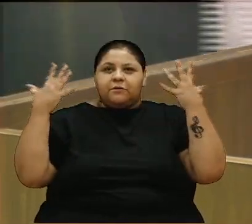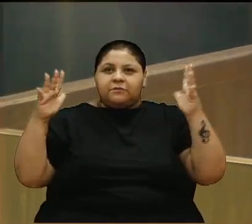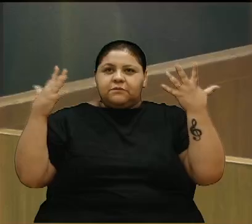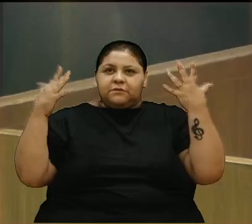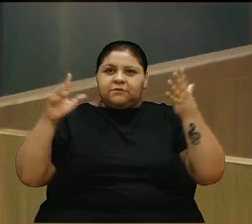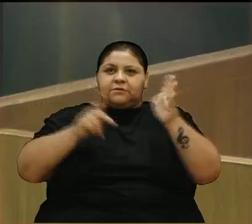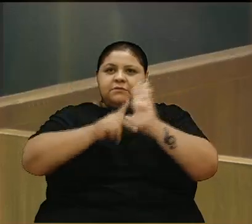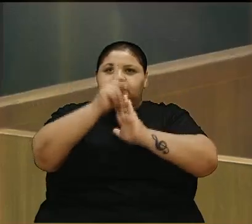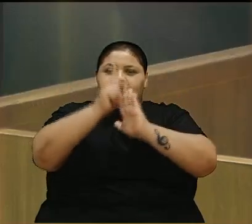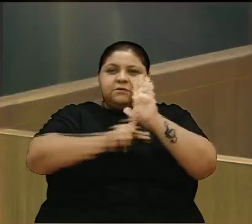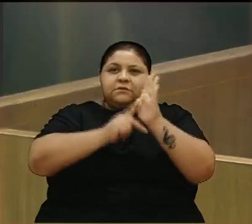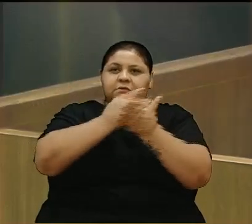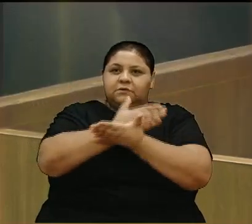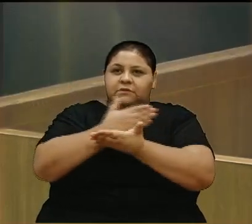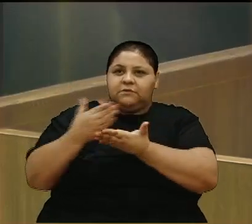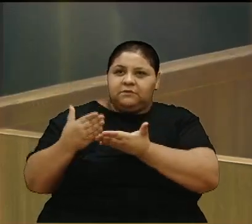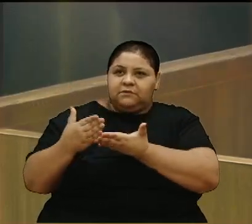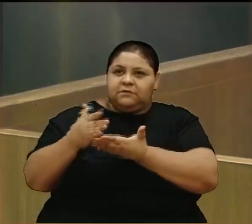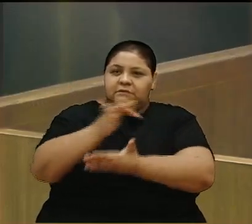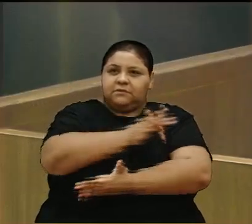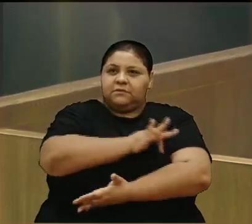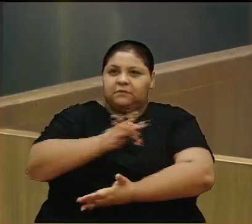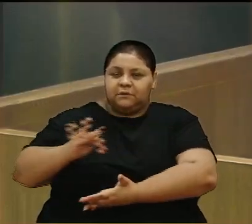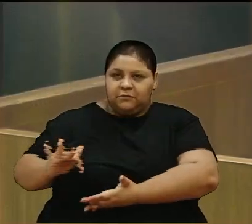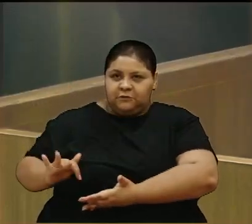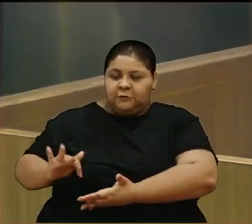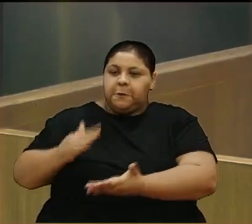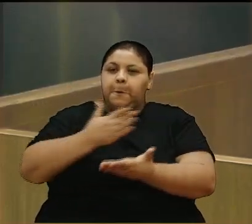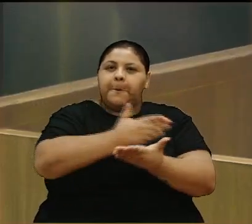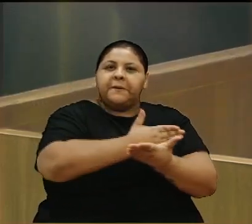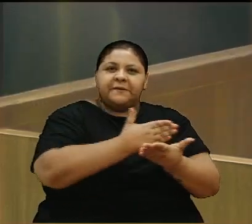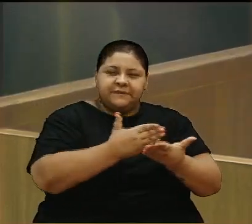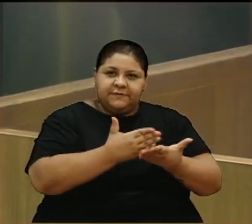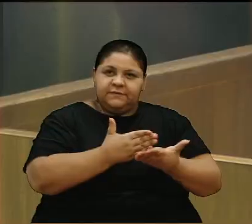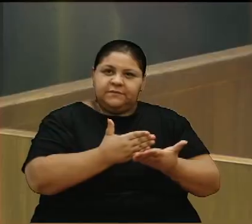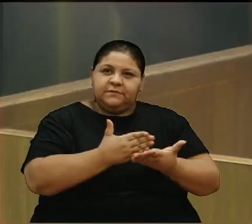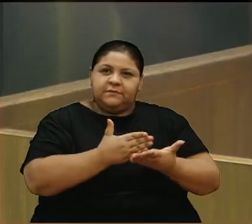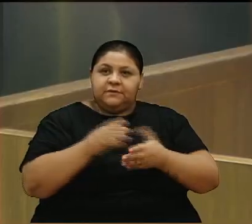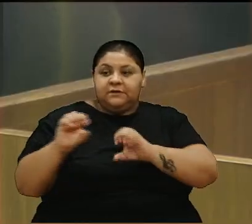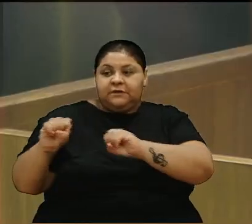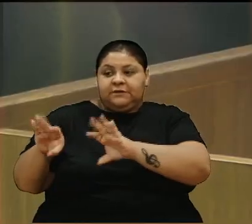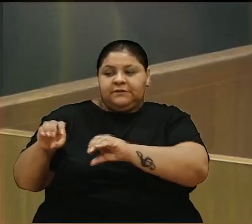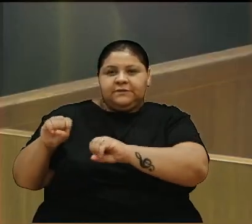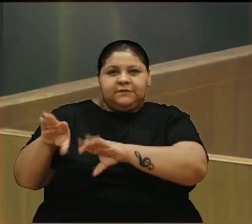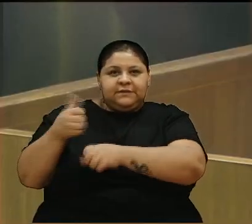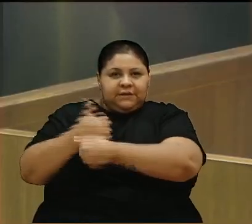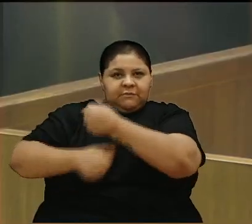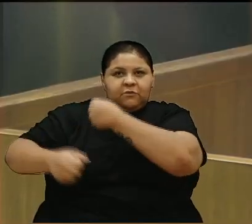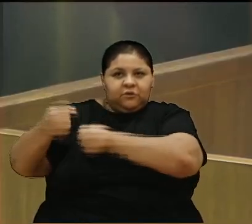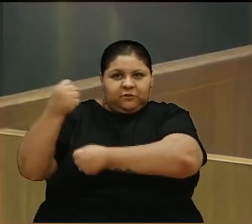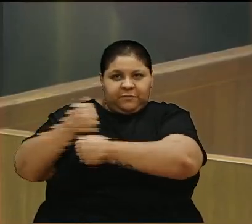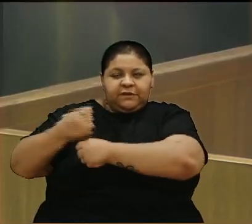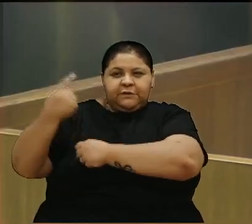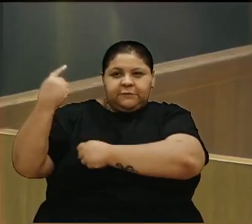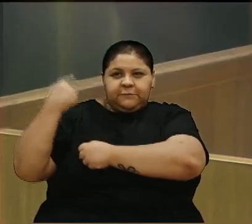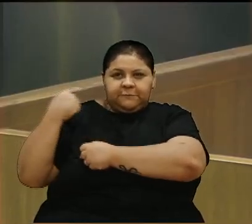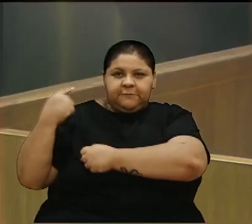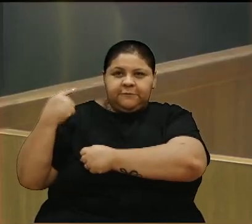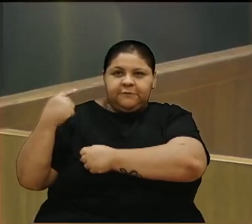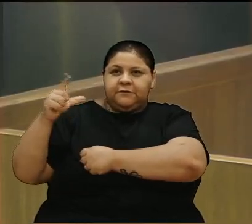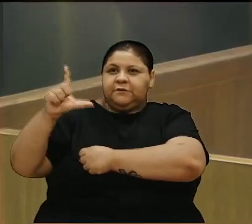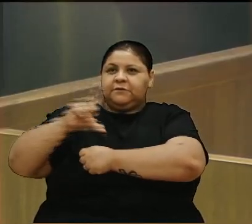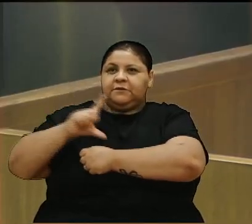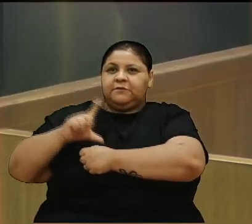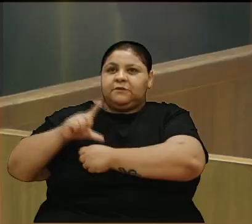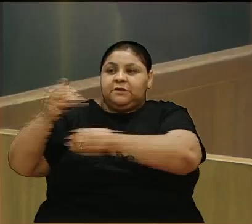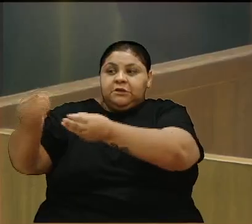esse projeto que começou em Farroupilha, por enquanto, começou em setembro do ano passado, como a gente disse, né? Tem